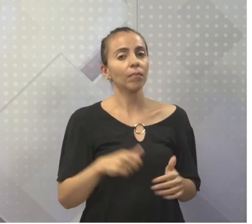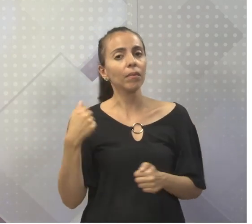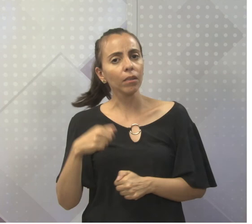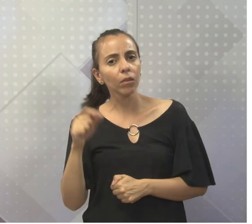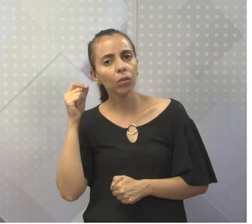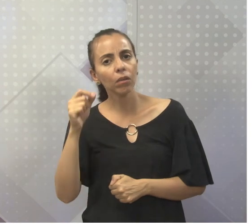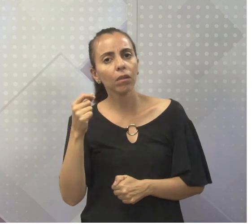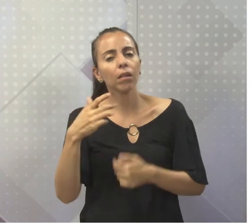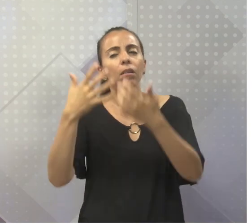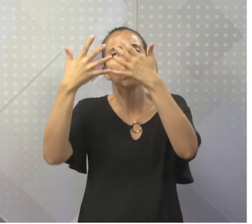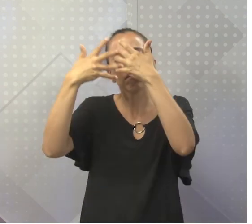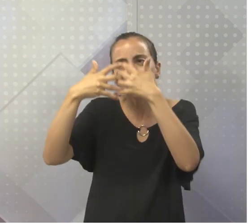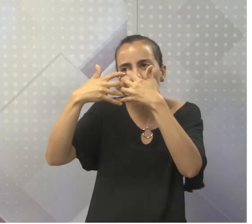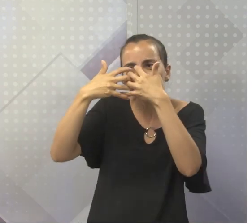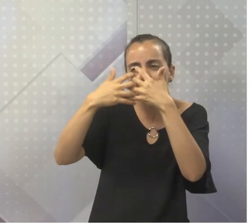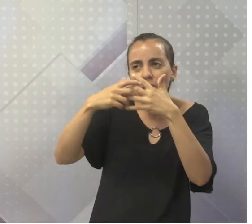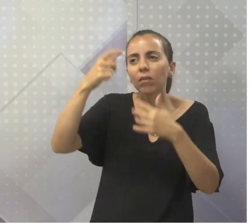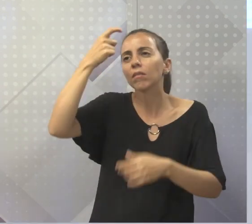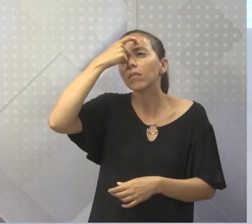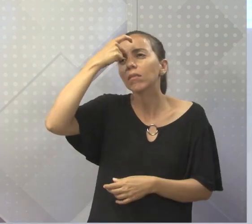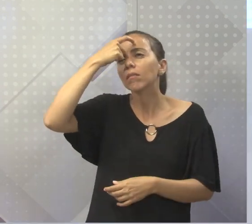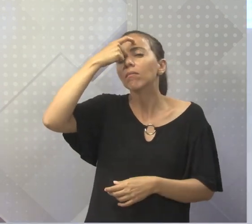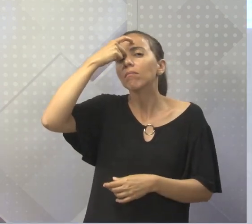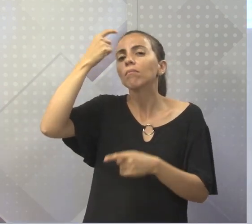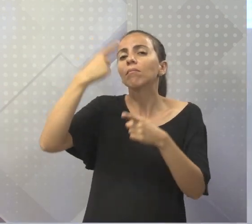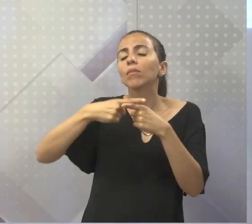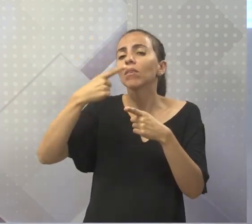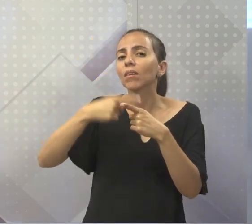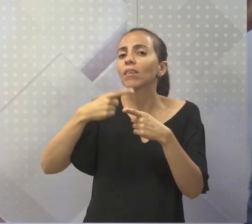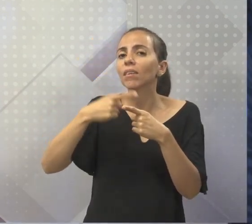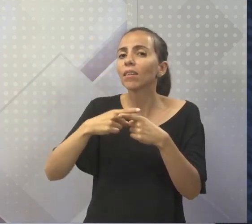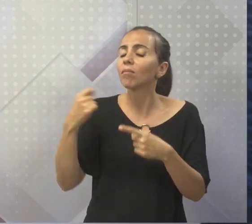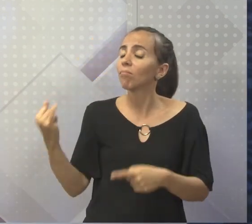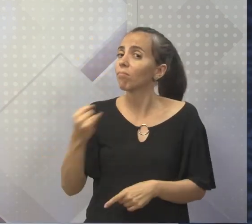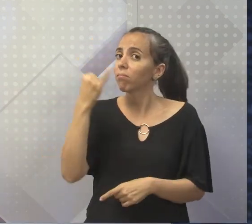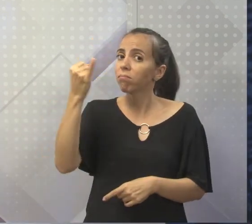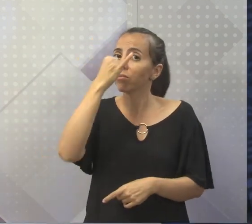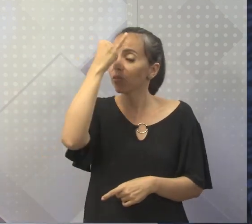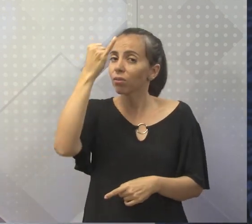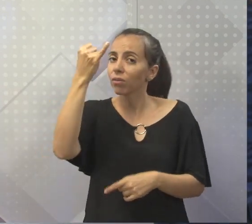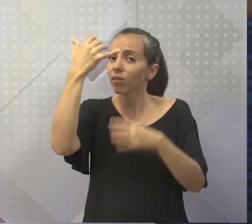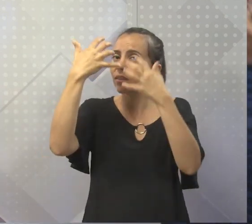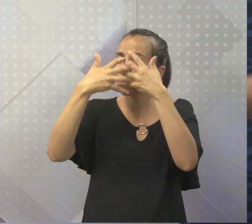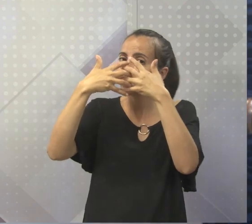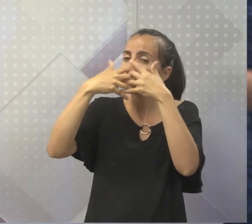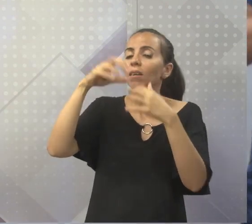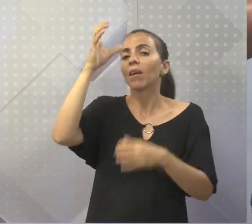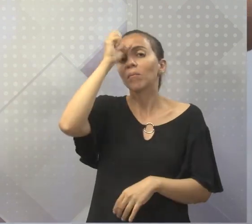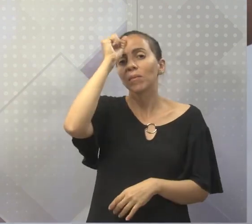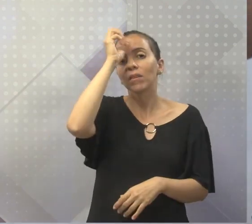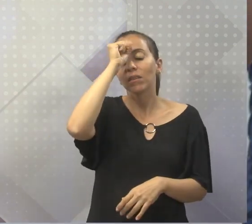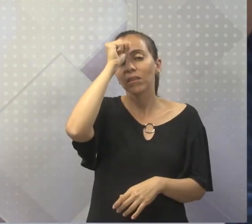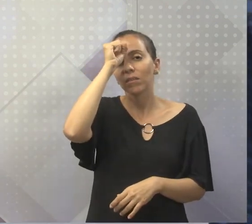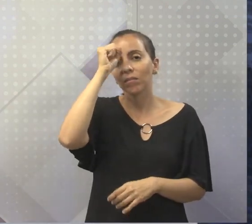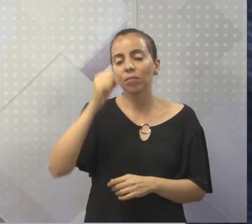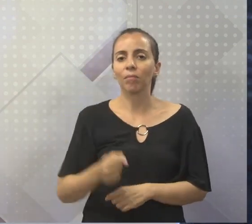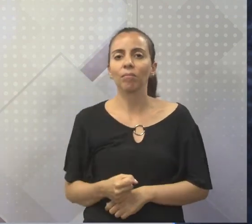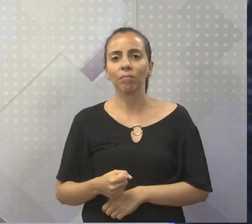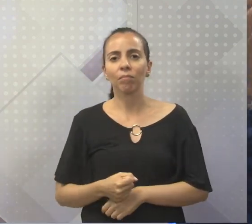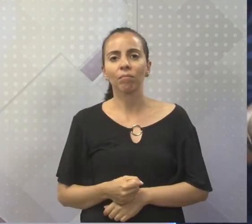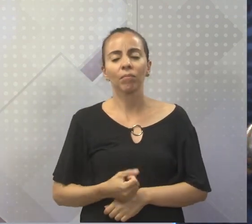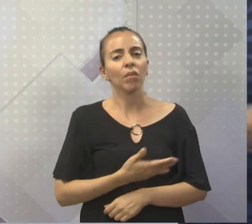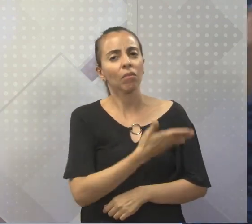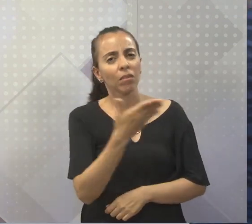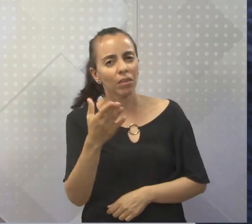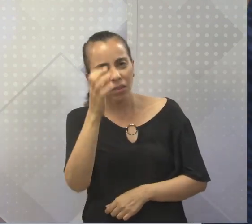consciência desenvolvimento justo e sustentável alimente essa ideia burro Espero que tenha